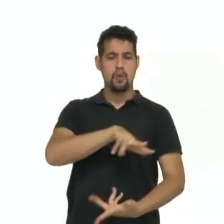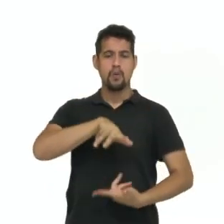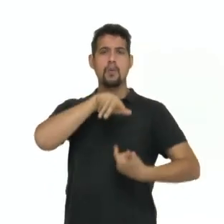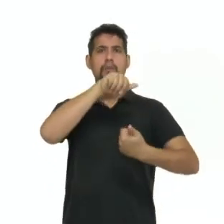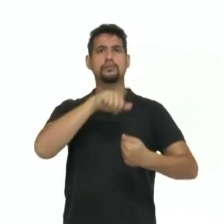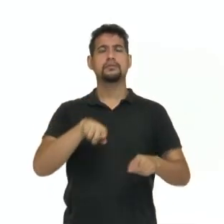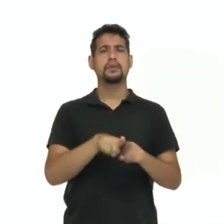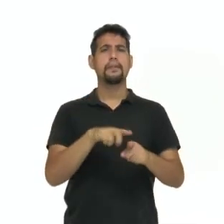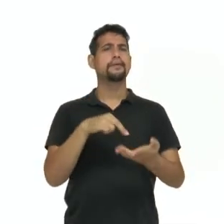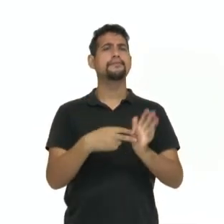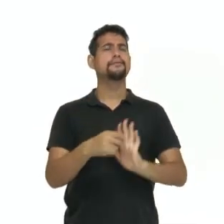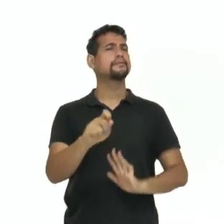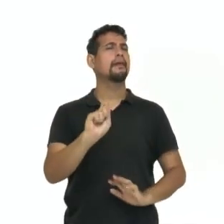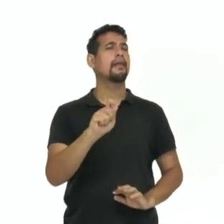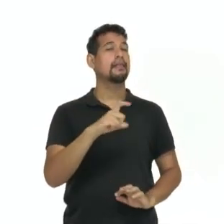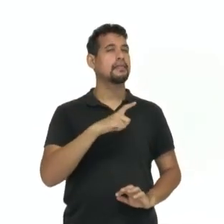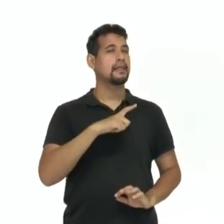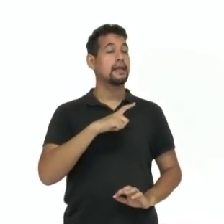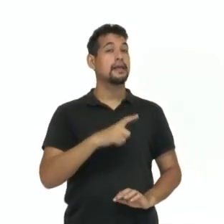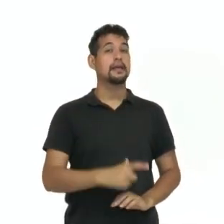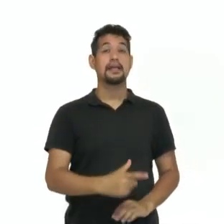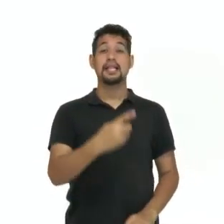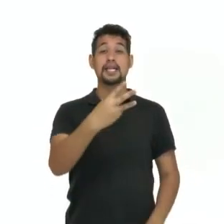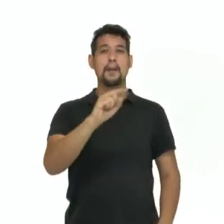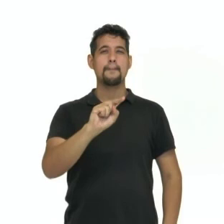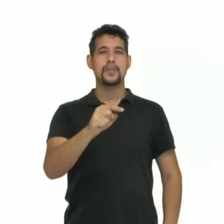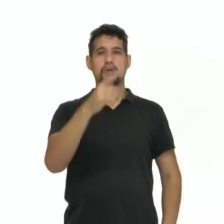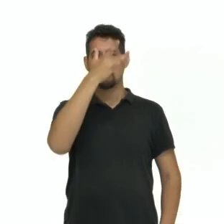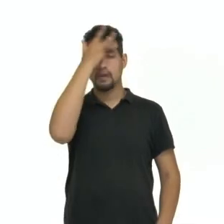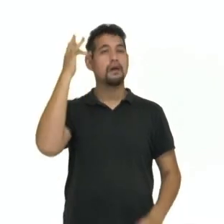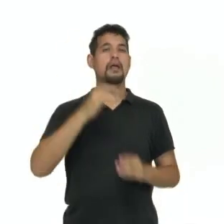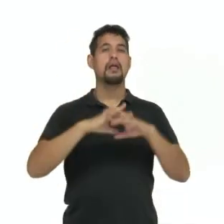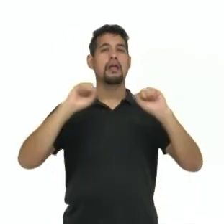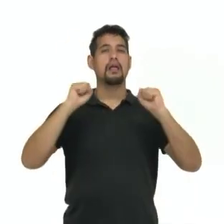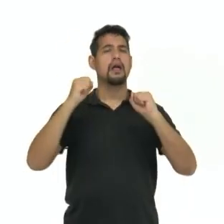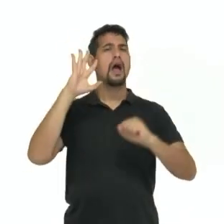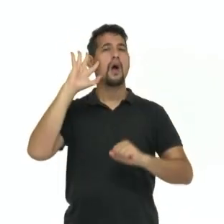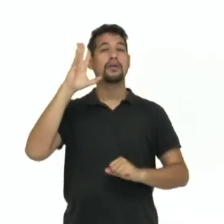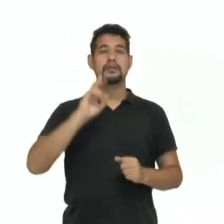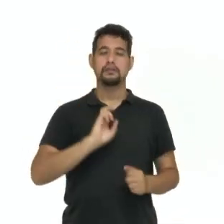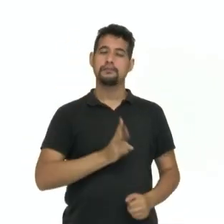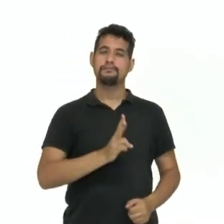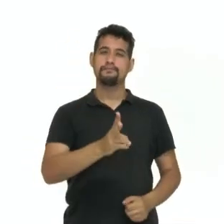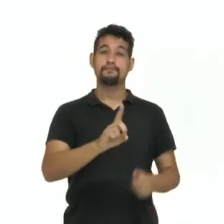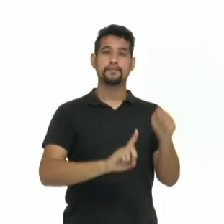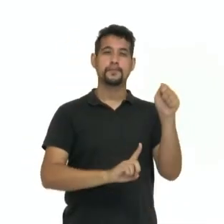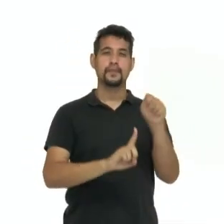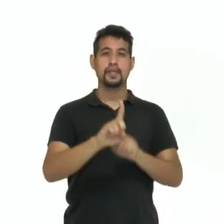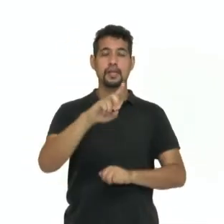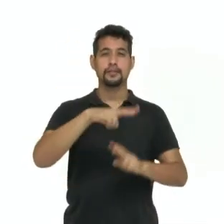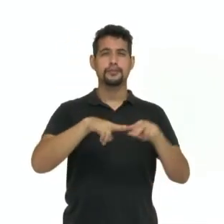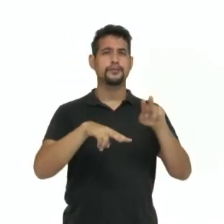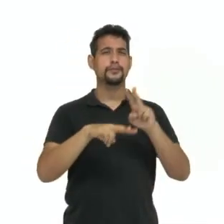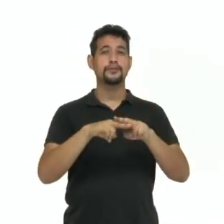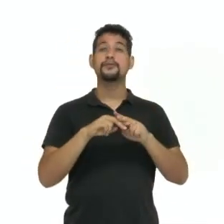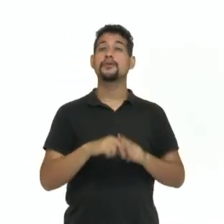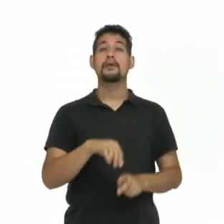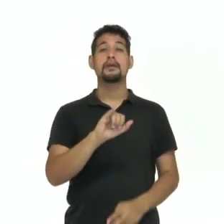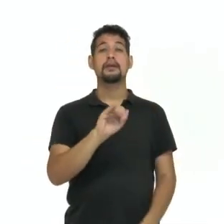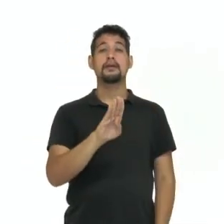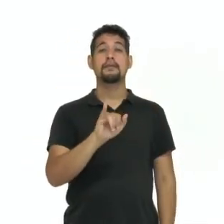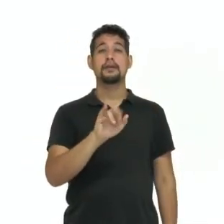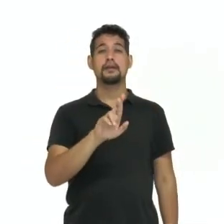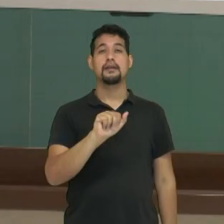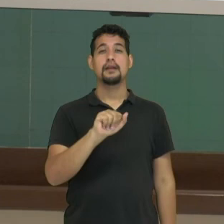mundo, com até 3.000 atletas. Rola todo mês de julho no ginásio do Ibirapuera,